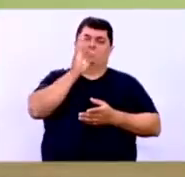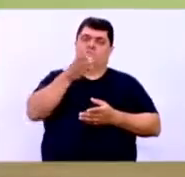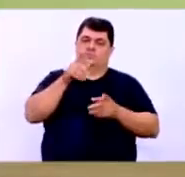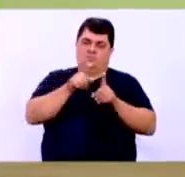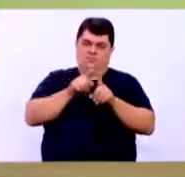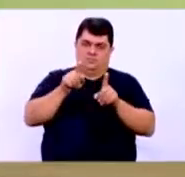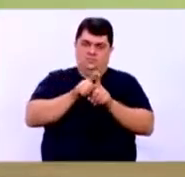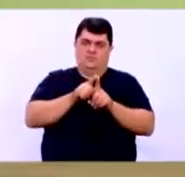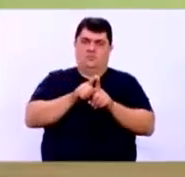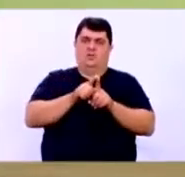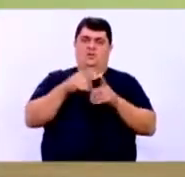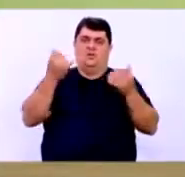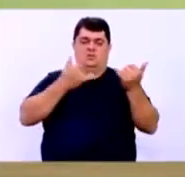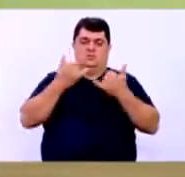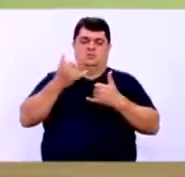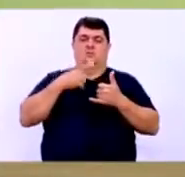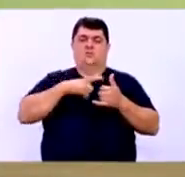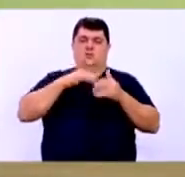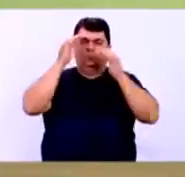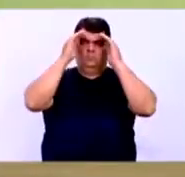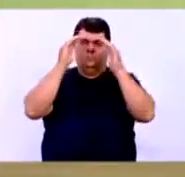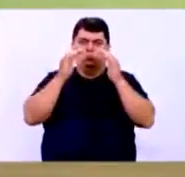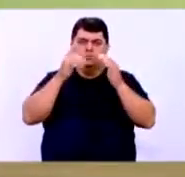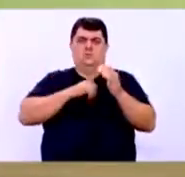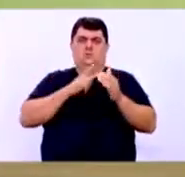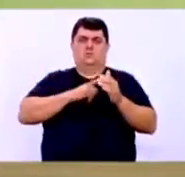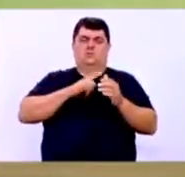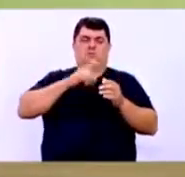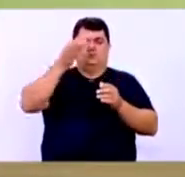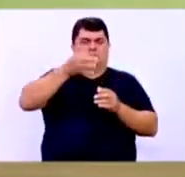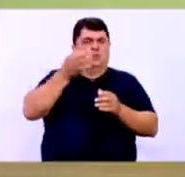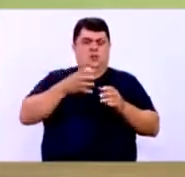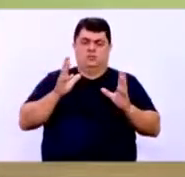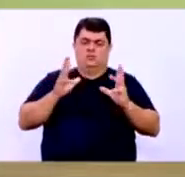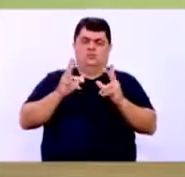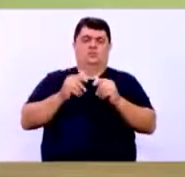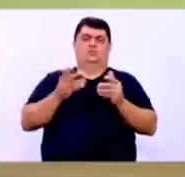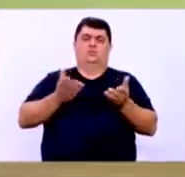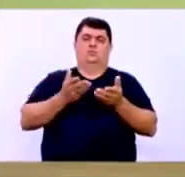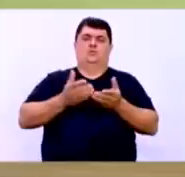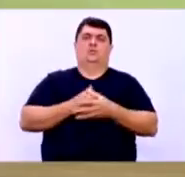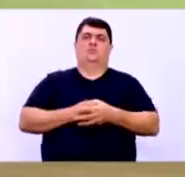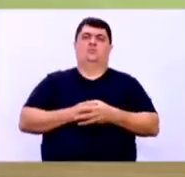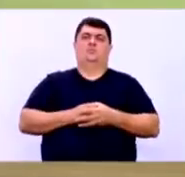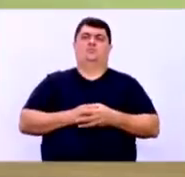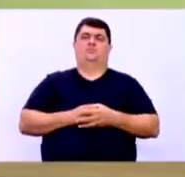também, dizendo que estão atentos e gabaritaram até o momento as questões, professor.